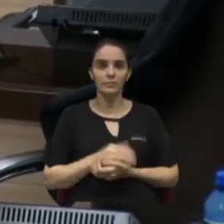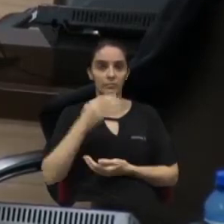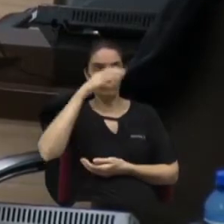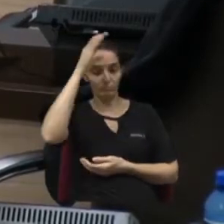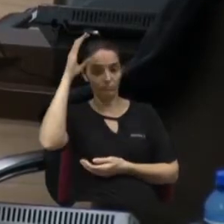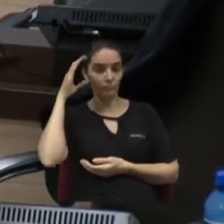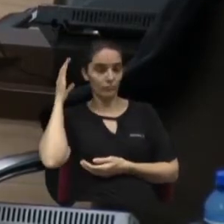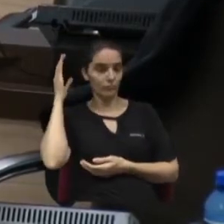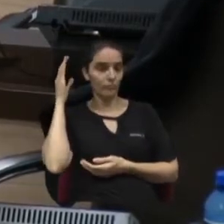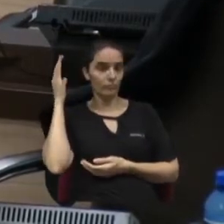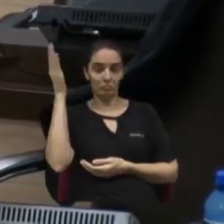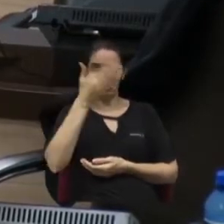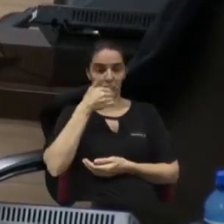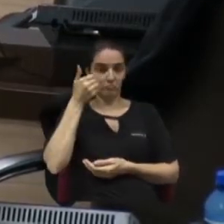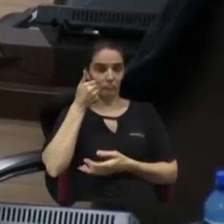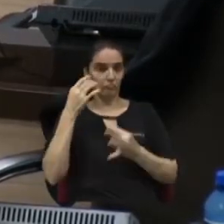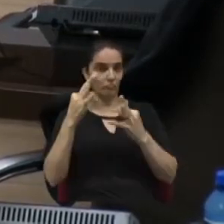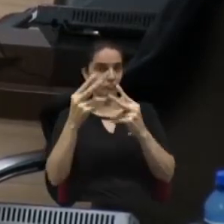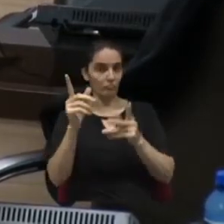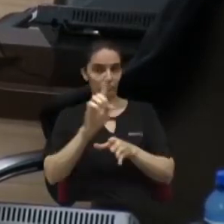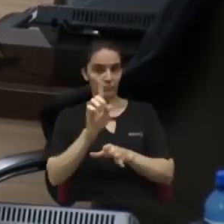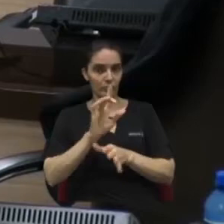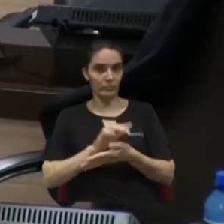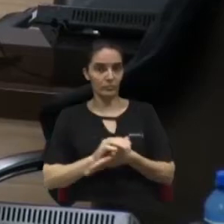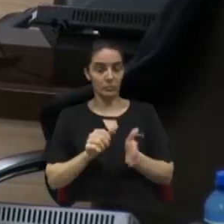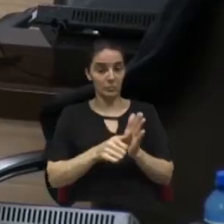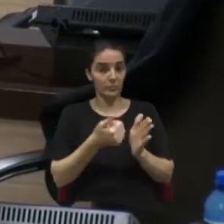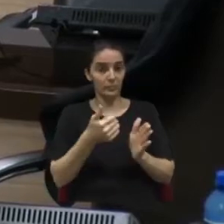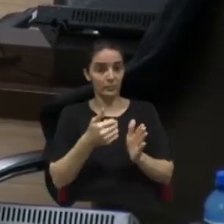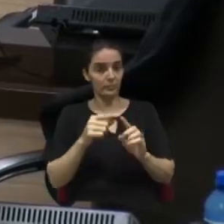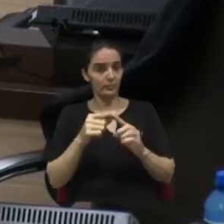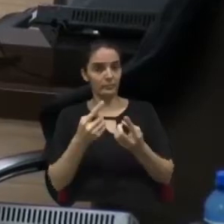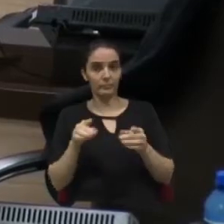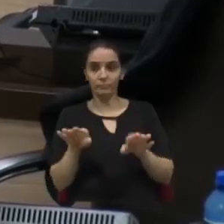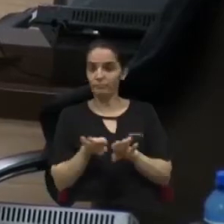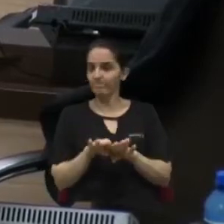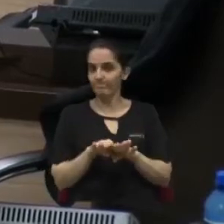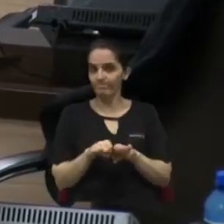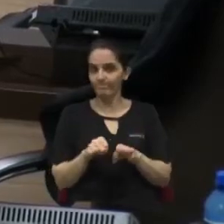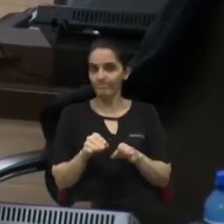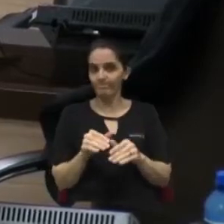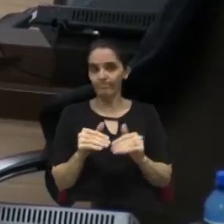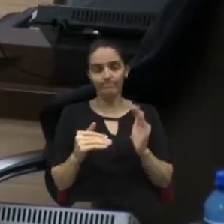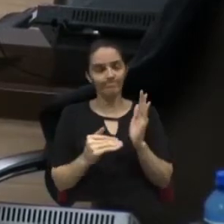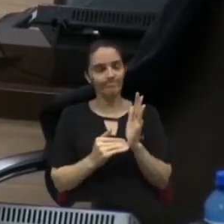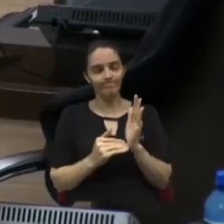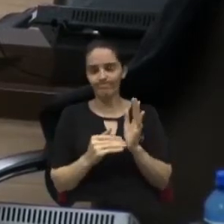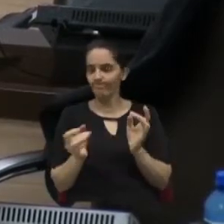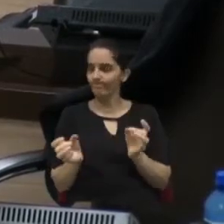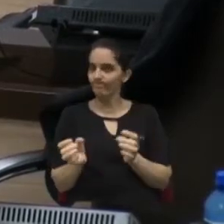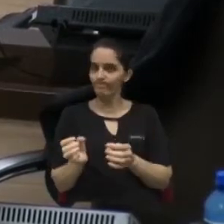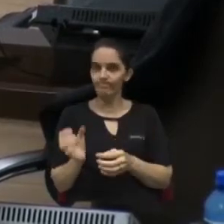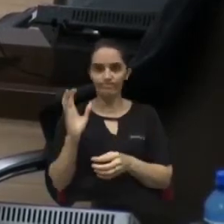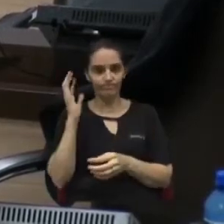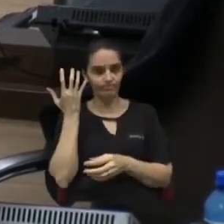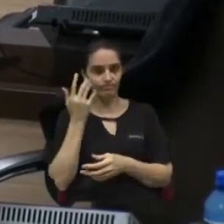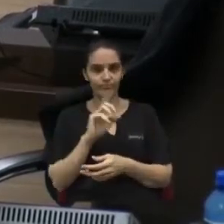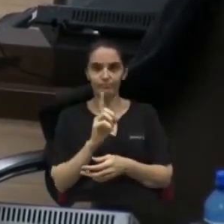privilegiada, não fui a primeira e, infelizmente, não serei a última, dados os